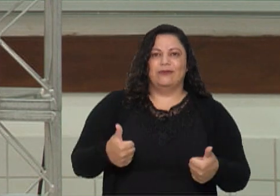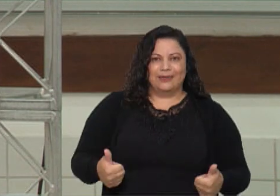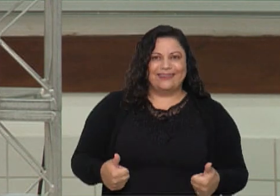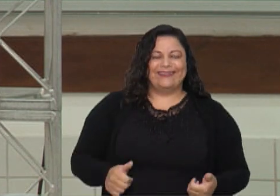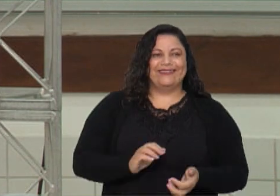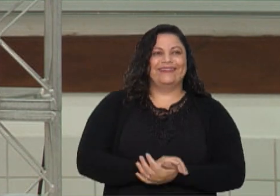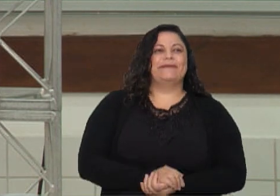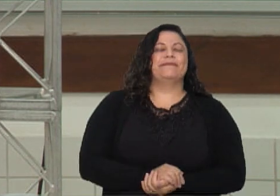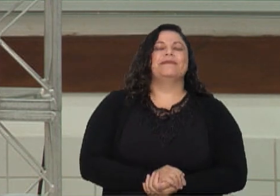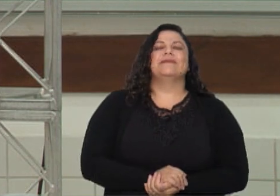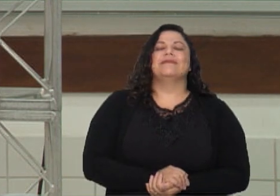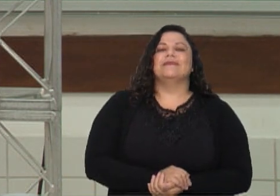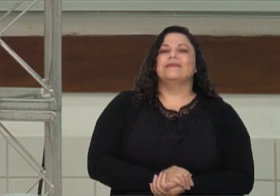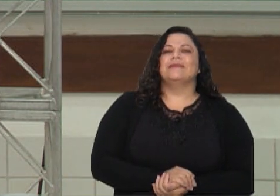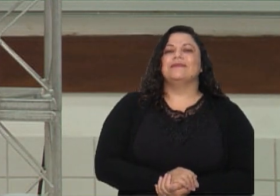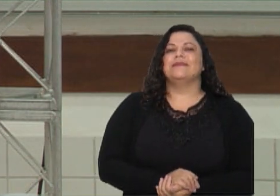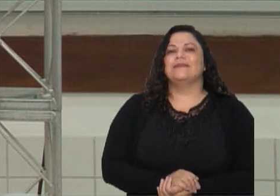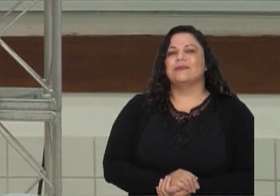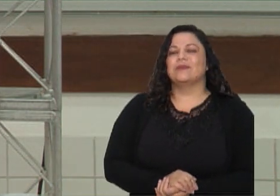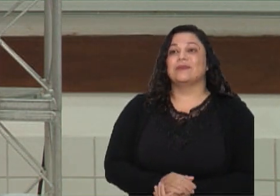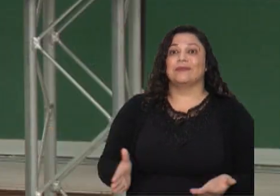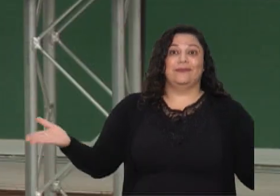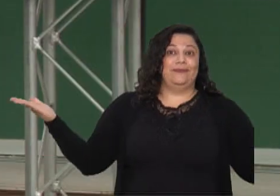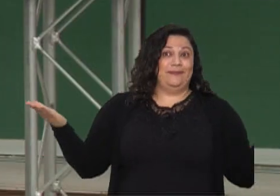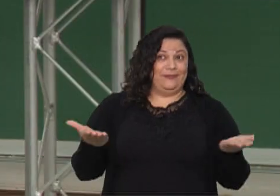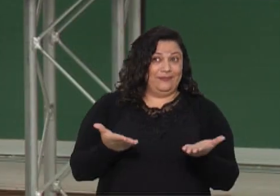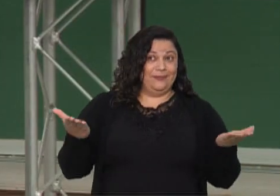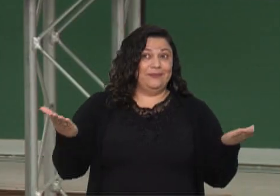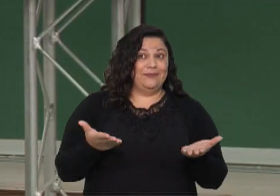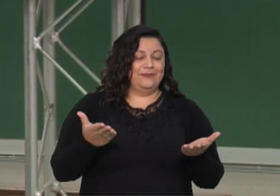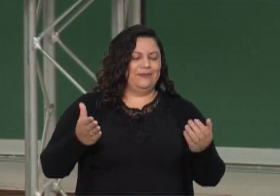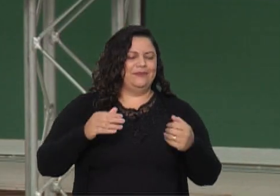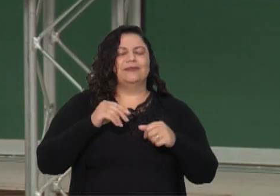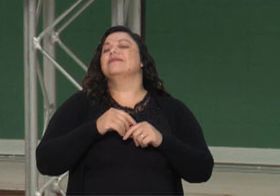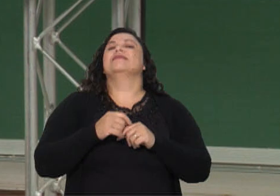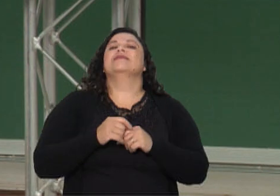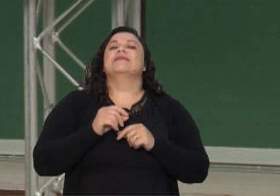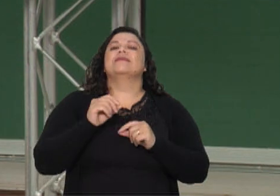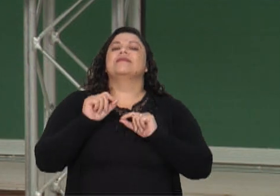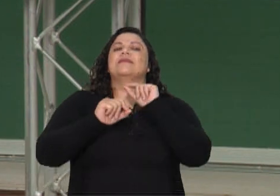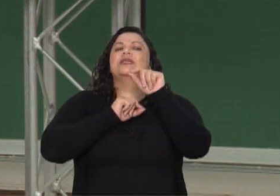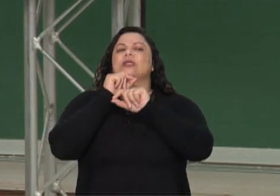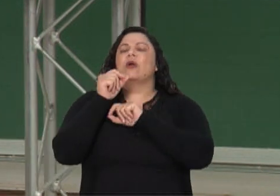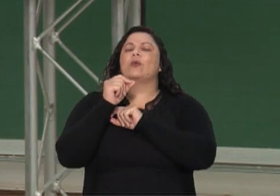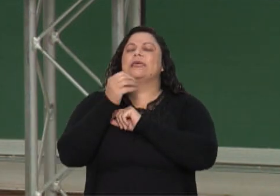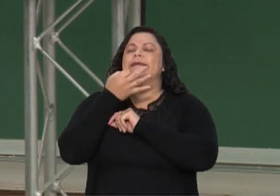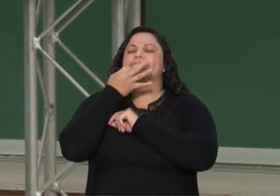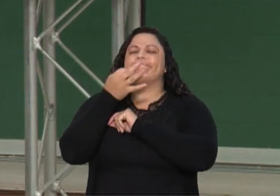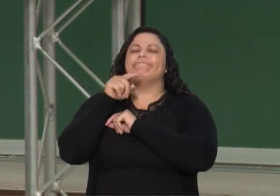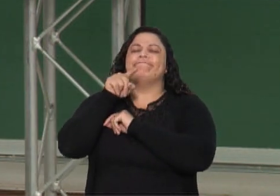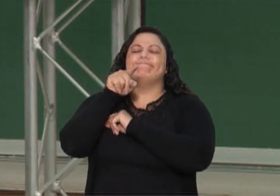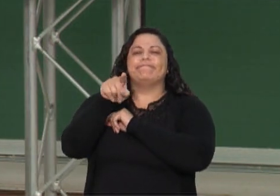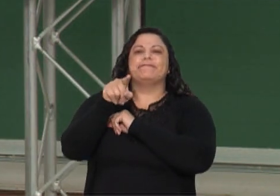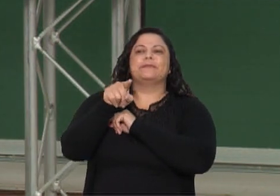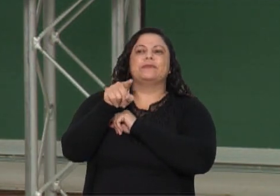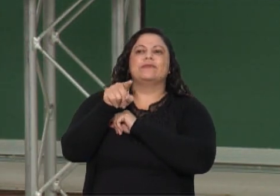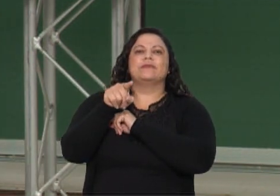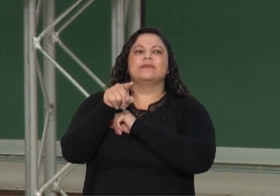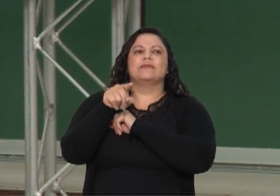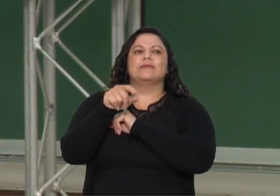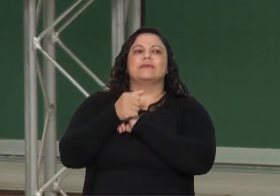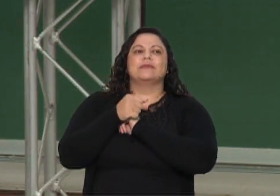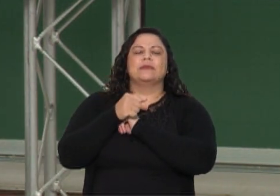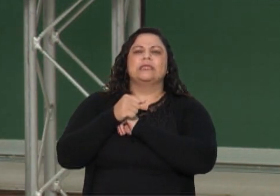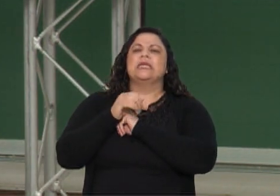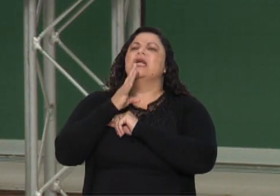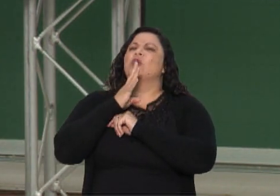Ok? Muito bem. Agora, eu vou dar uma opção para você. Olha só, conhecem isso?